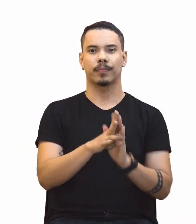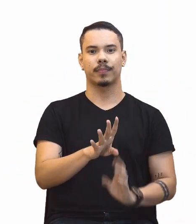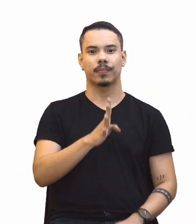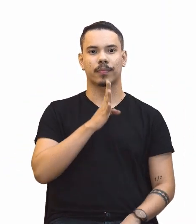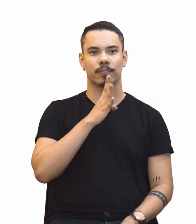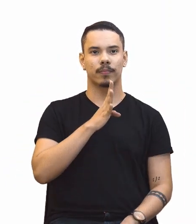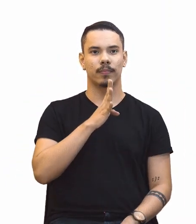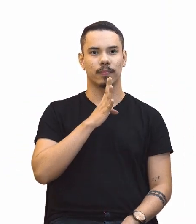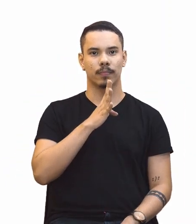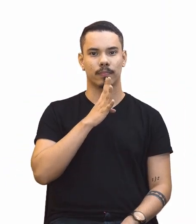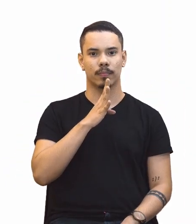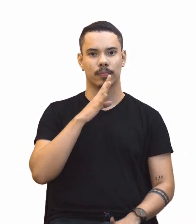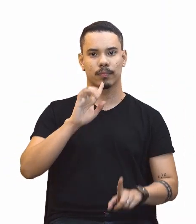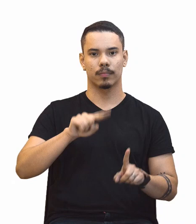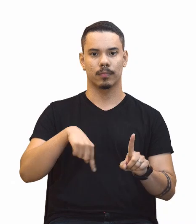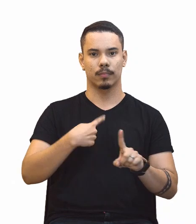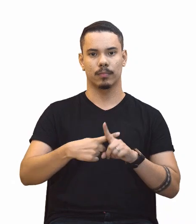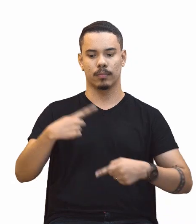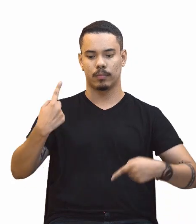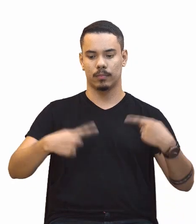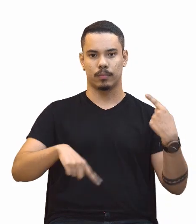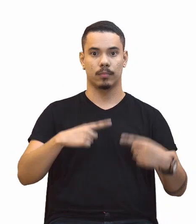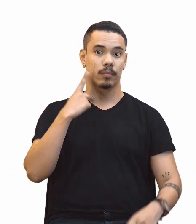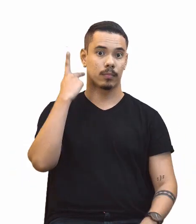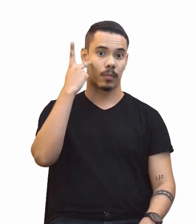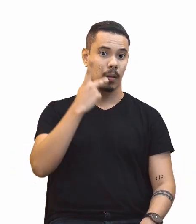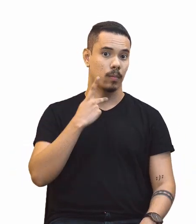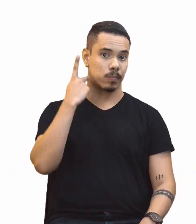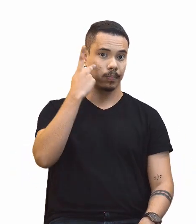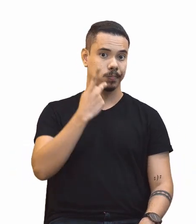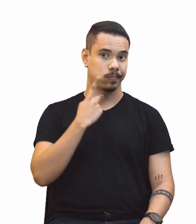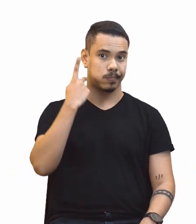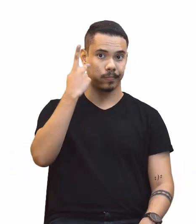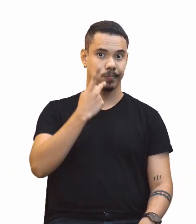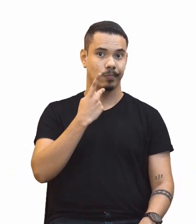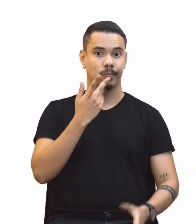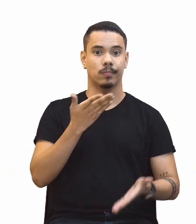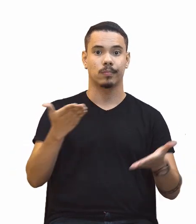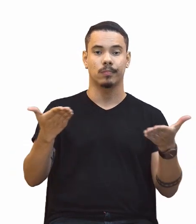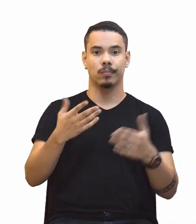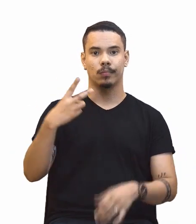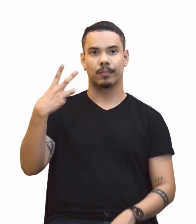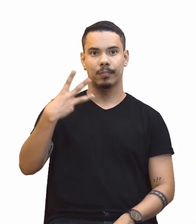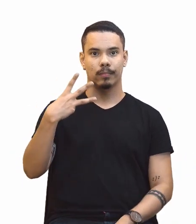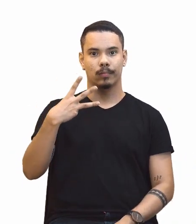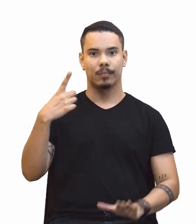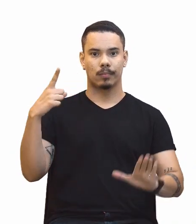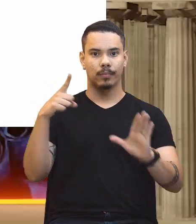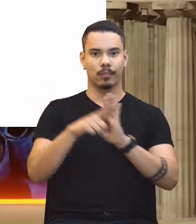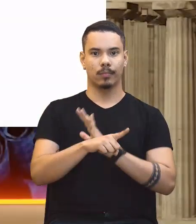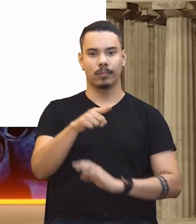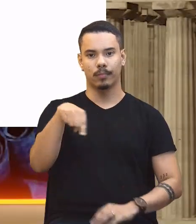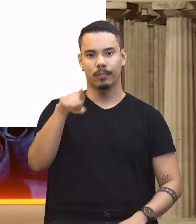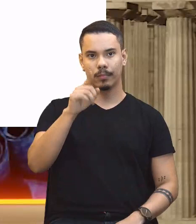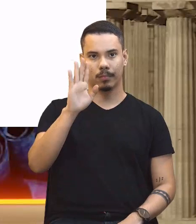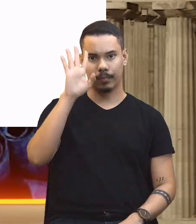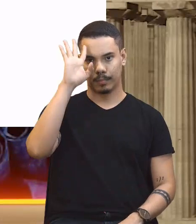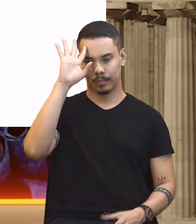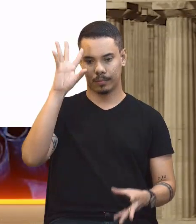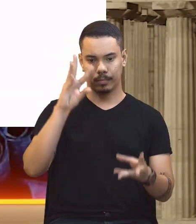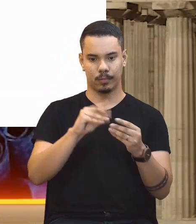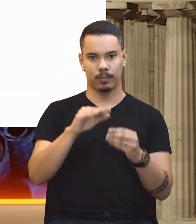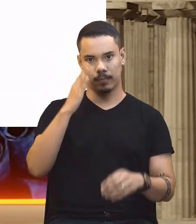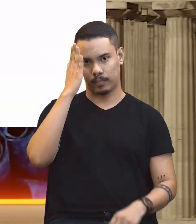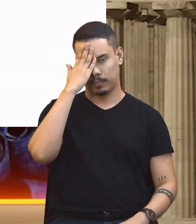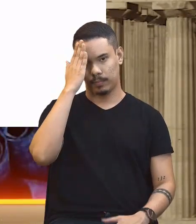e no plano da política. Agora vamos para a terceira questão que vocês já sabem, é o Se Liga no Enem